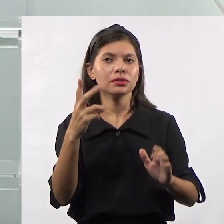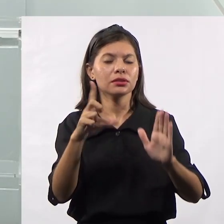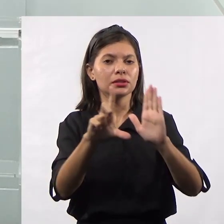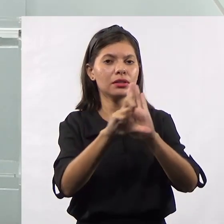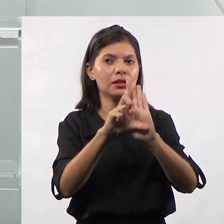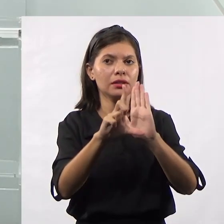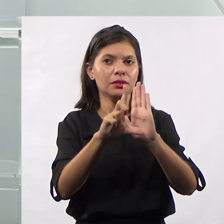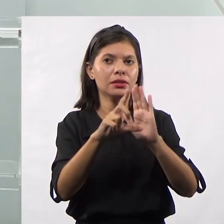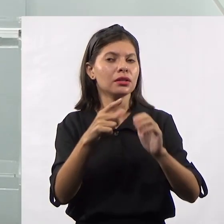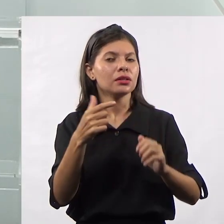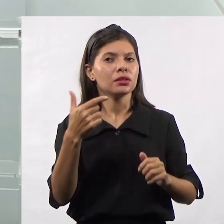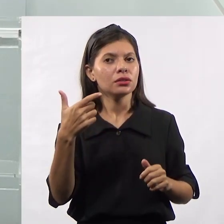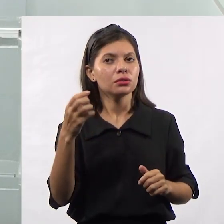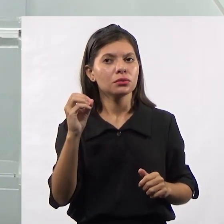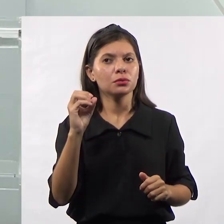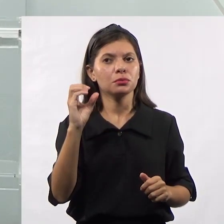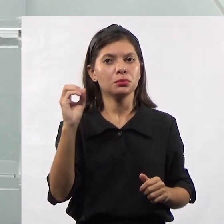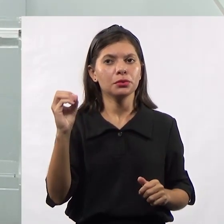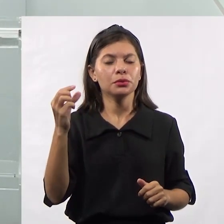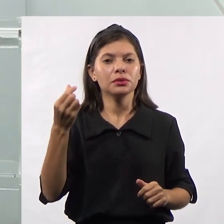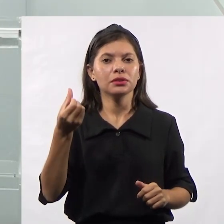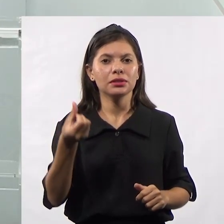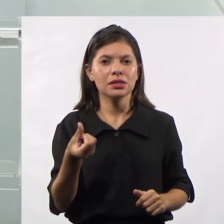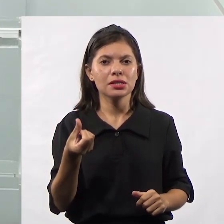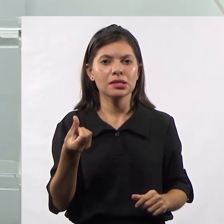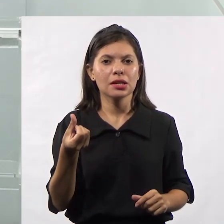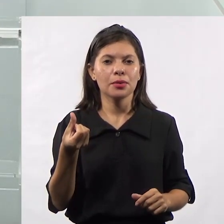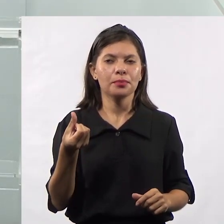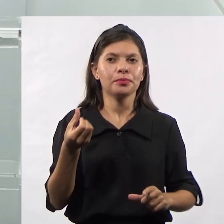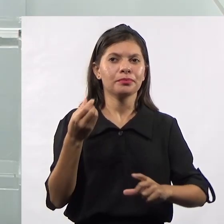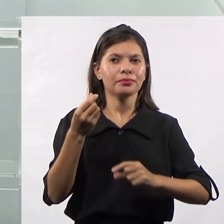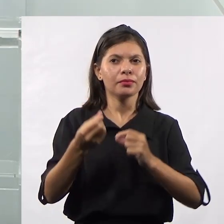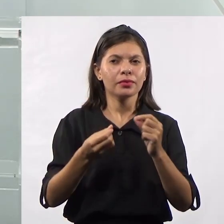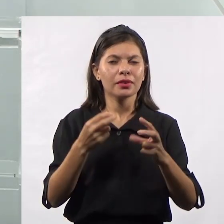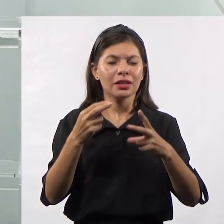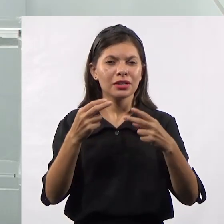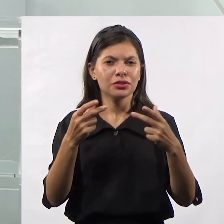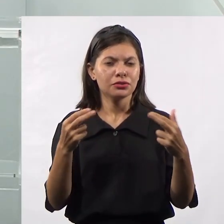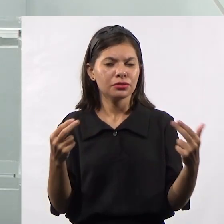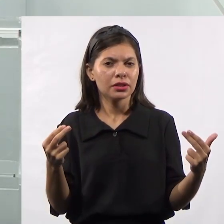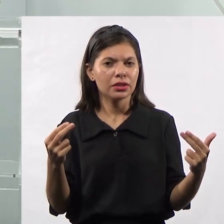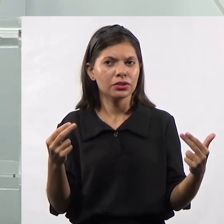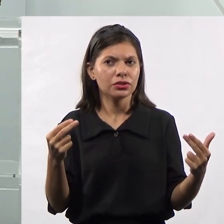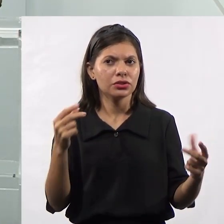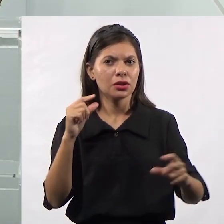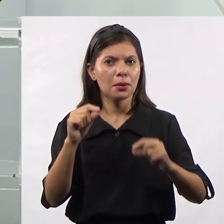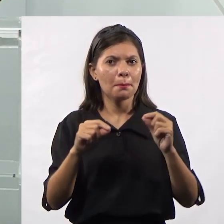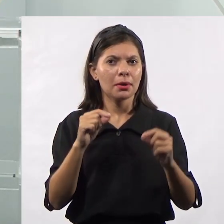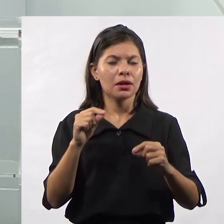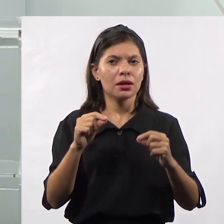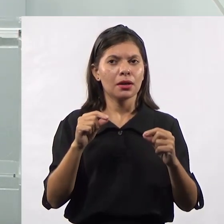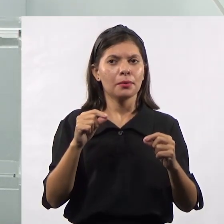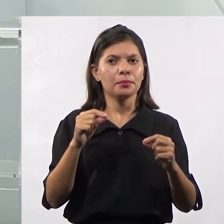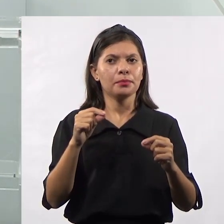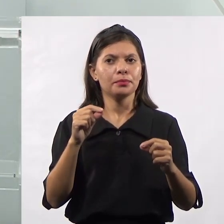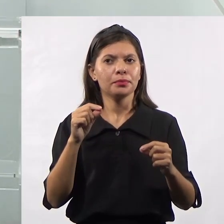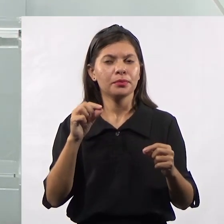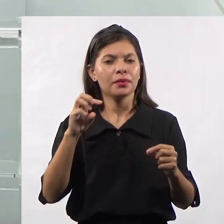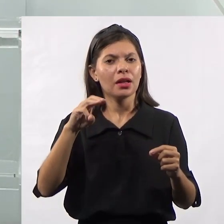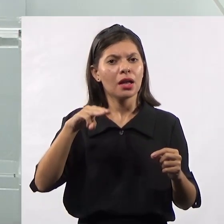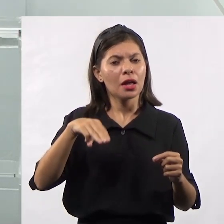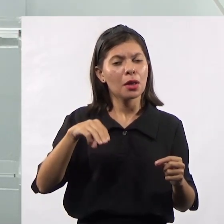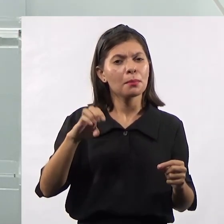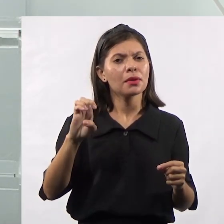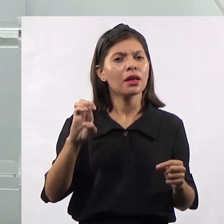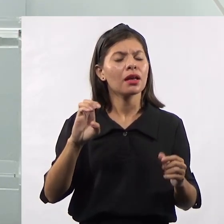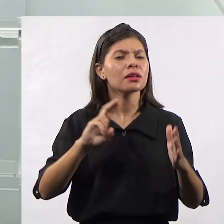2006, vai trazer nesse ponto um tratamento diferenciado e favorecido para as ME e EPP. O que